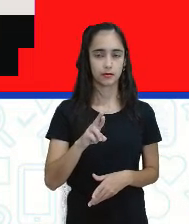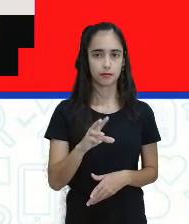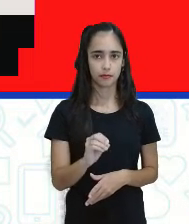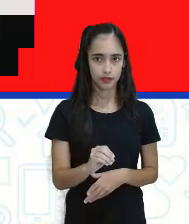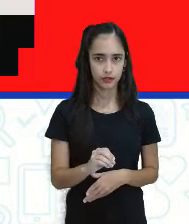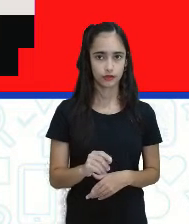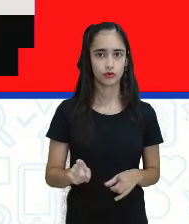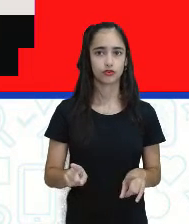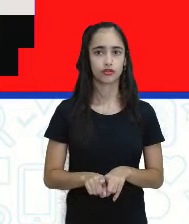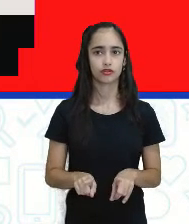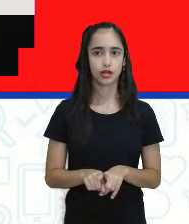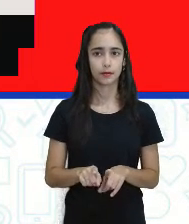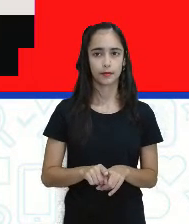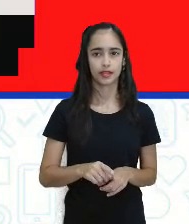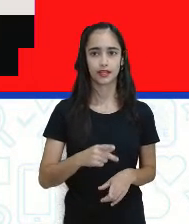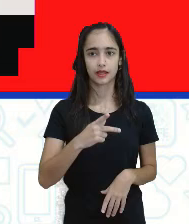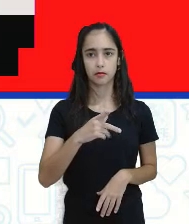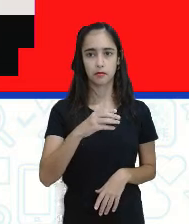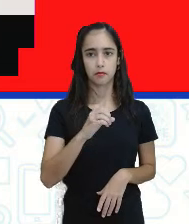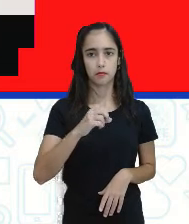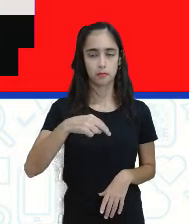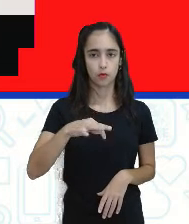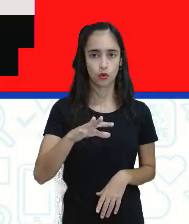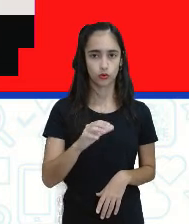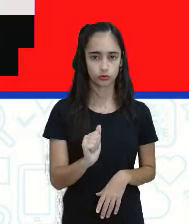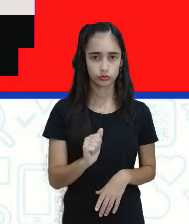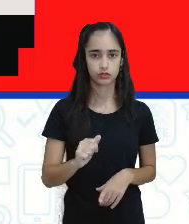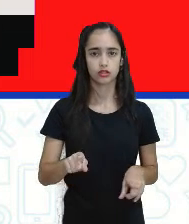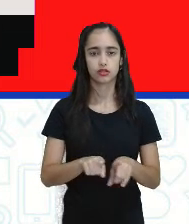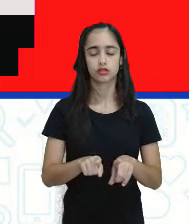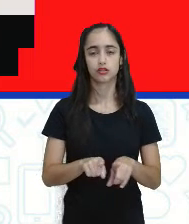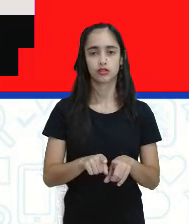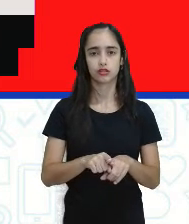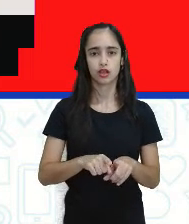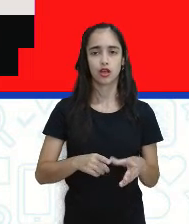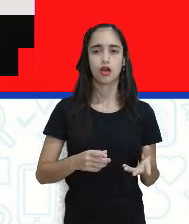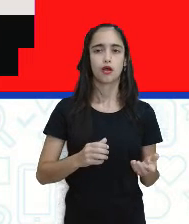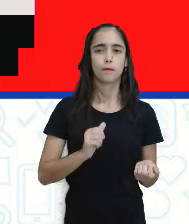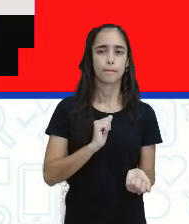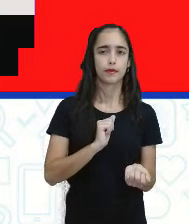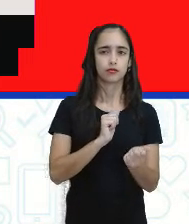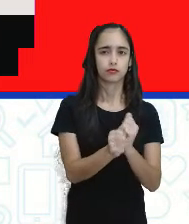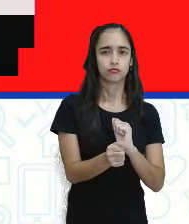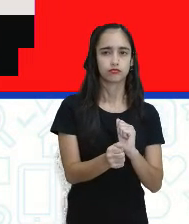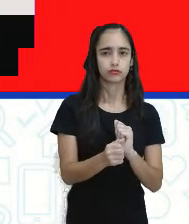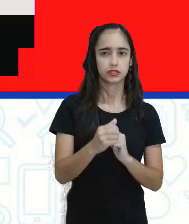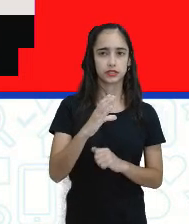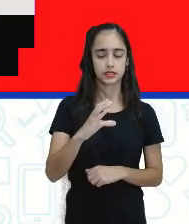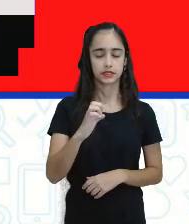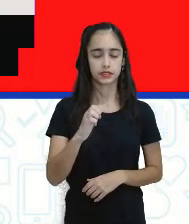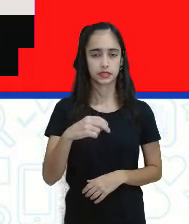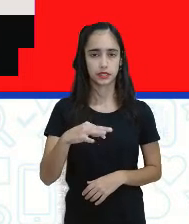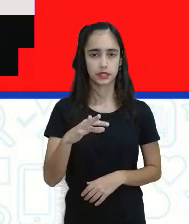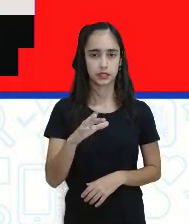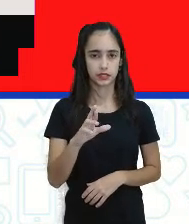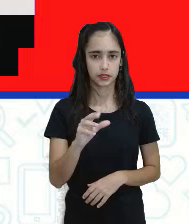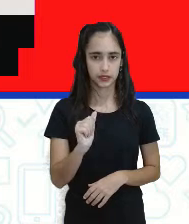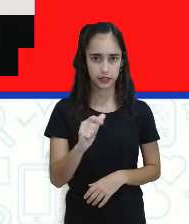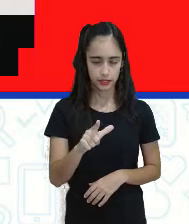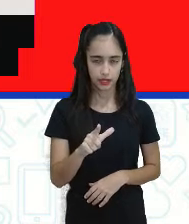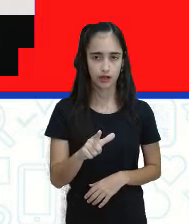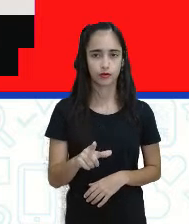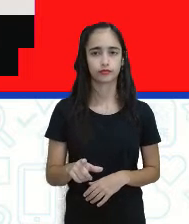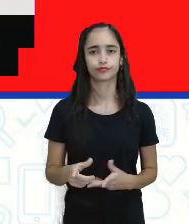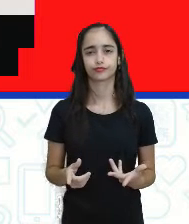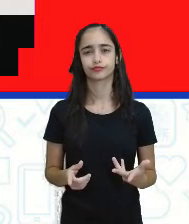os pontas. O jogador central, né, que é aquele que eu falei que reveza com o líbero. Então, sempre quando for na